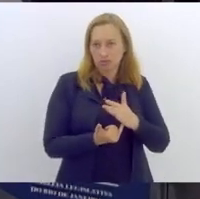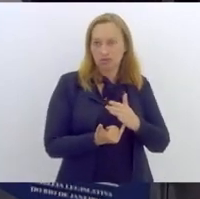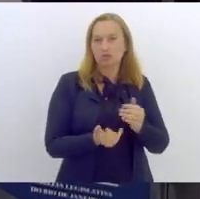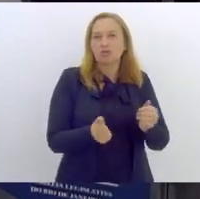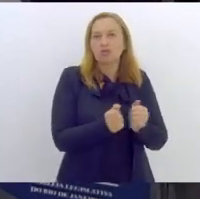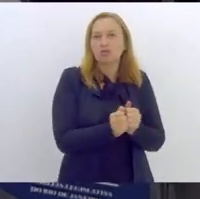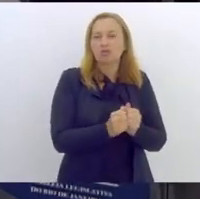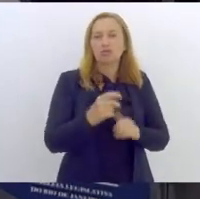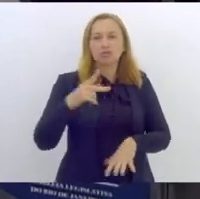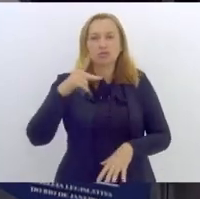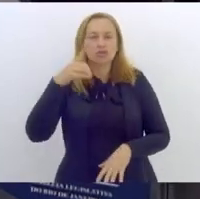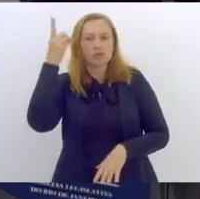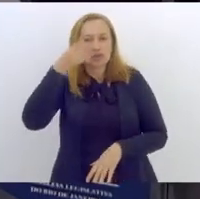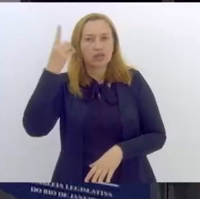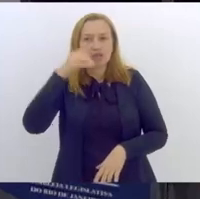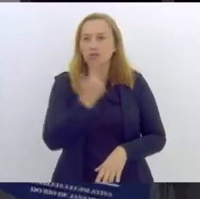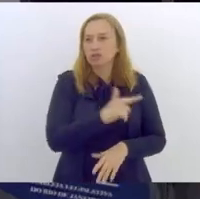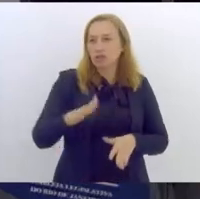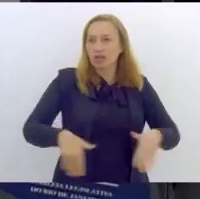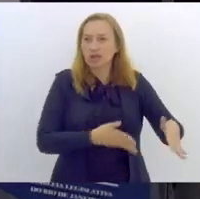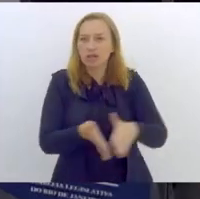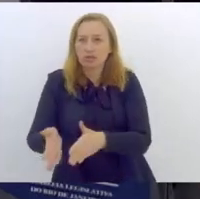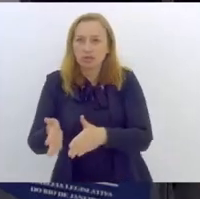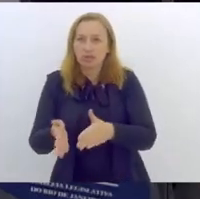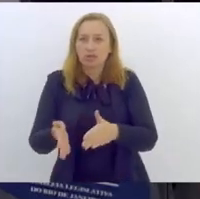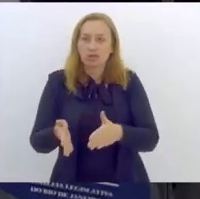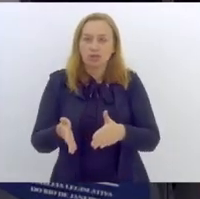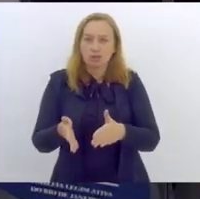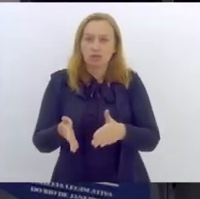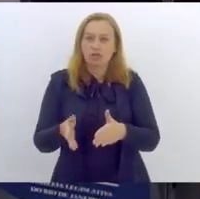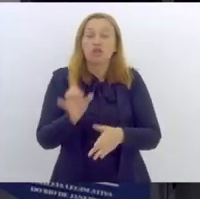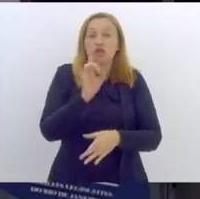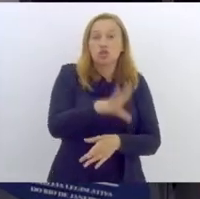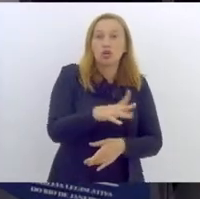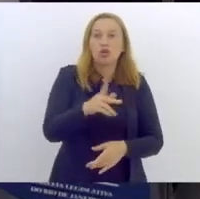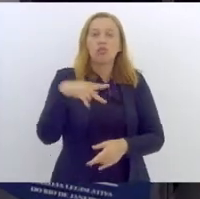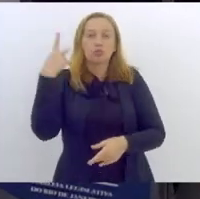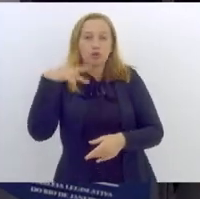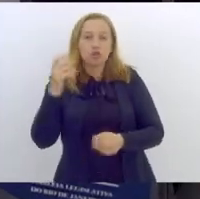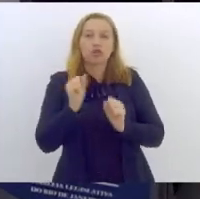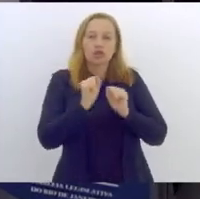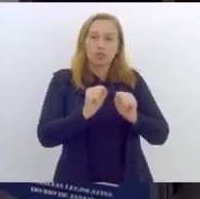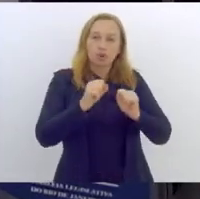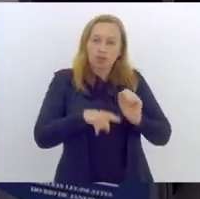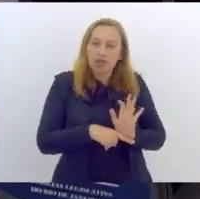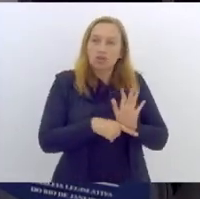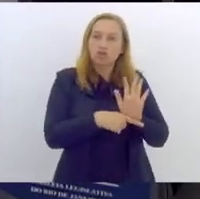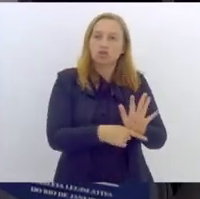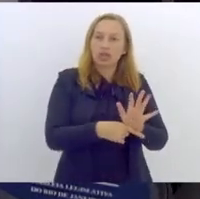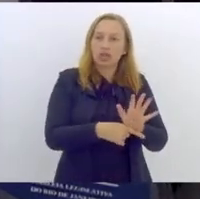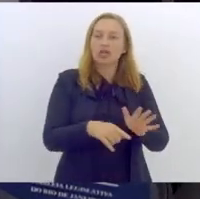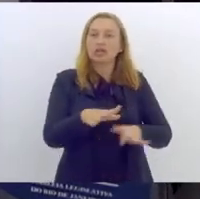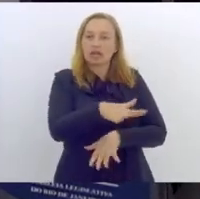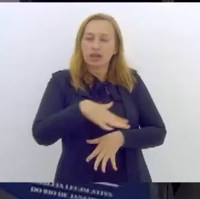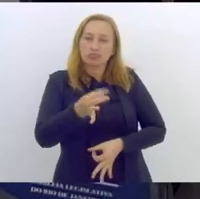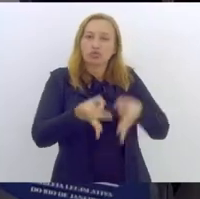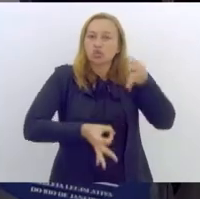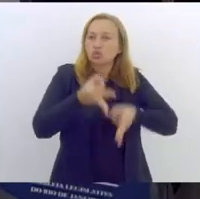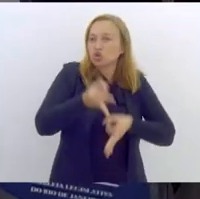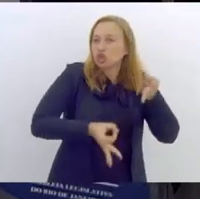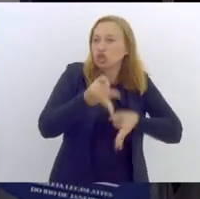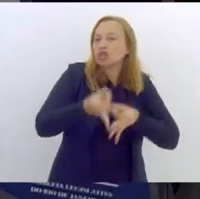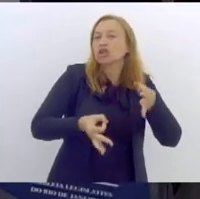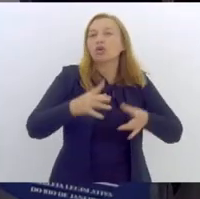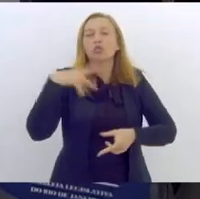caminho não existe caminho que não seja o político para poder quebrar os entraves jurídicos políticos que